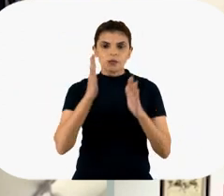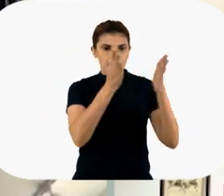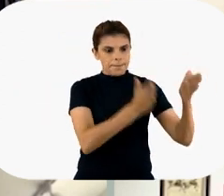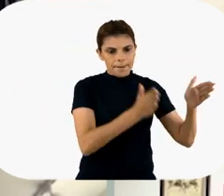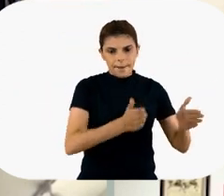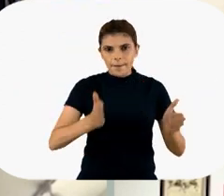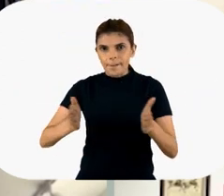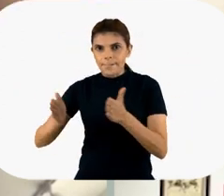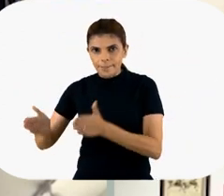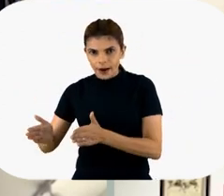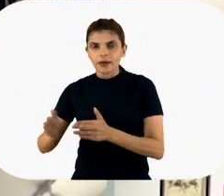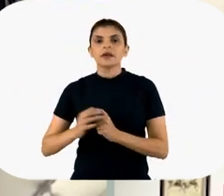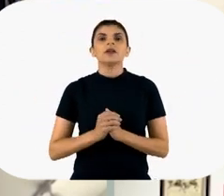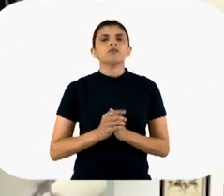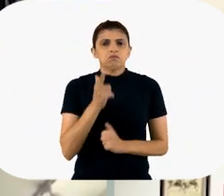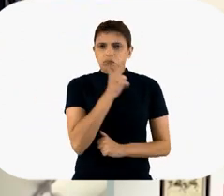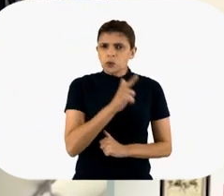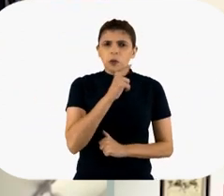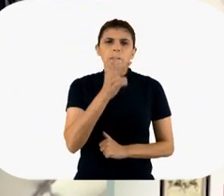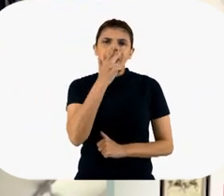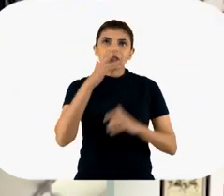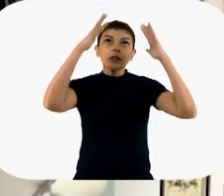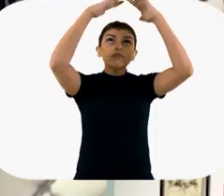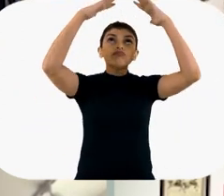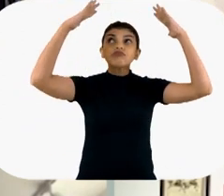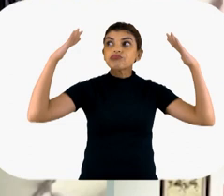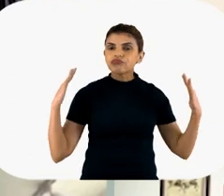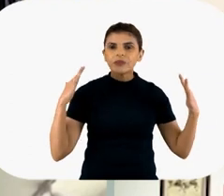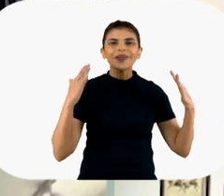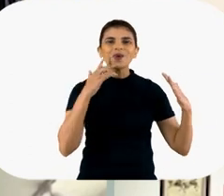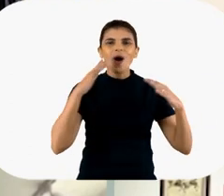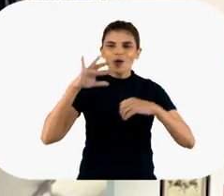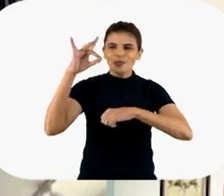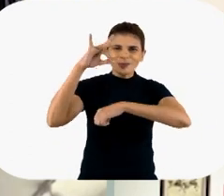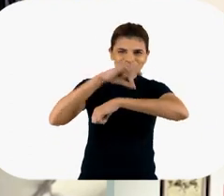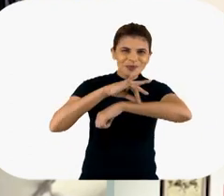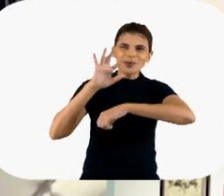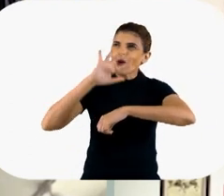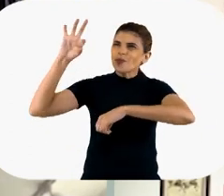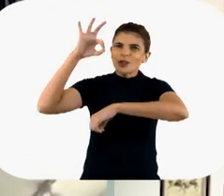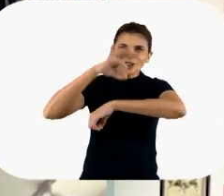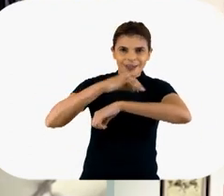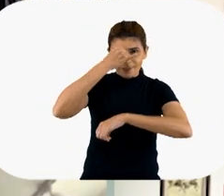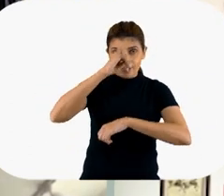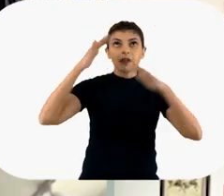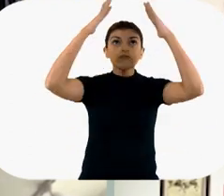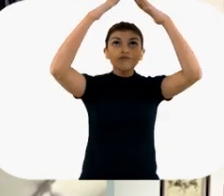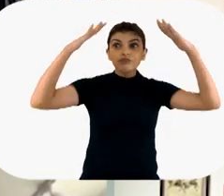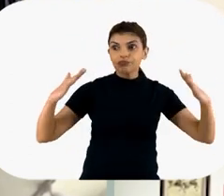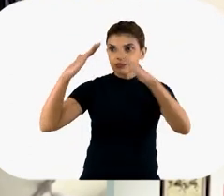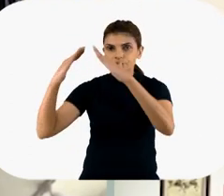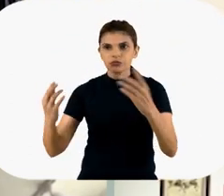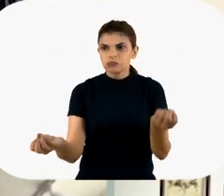invasiva e põe ele todinho dentro dessa câmera, assim como um mosquiteiro para prevenir pernilongo, né? E isso